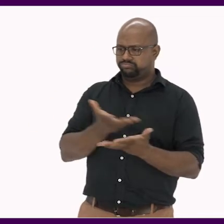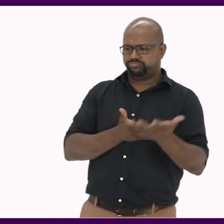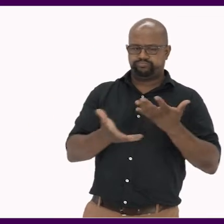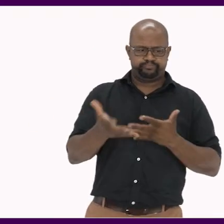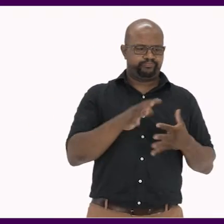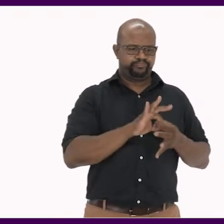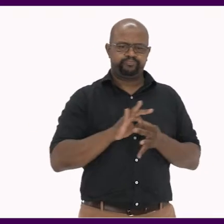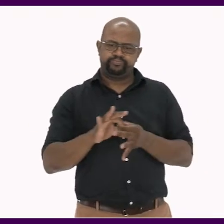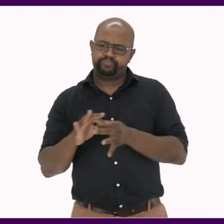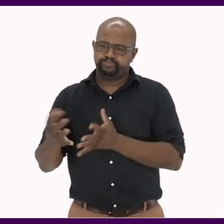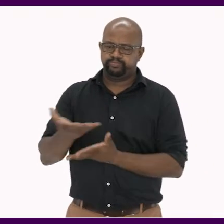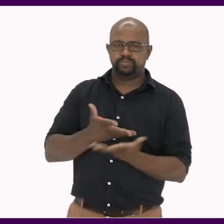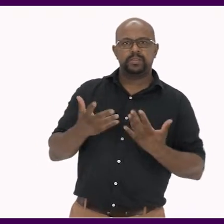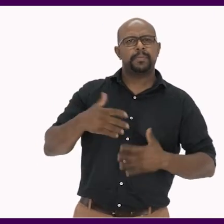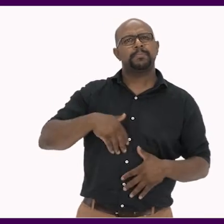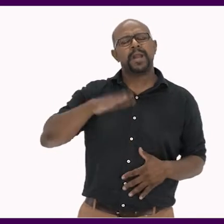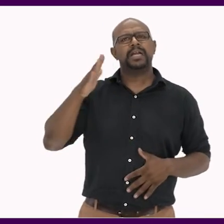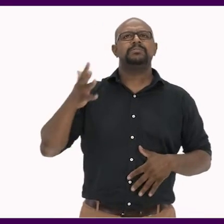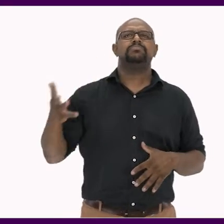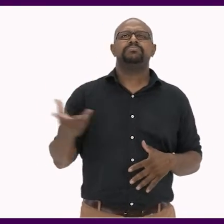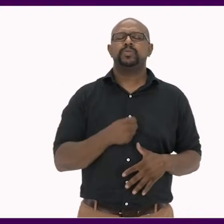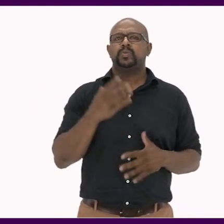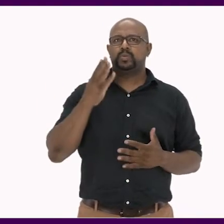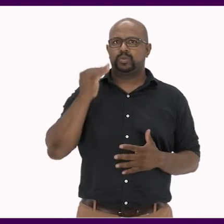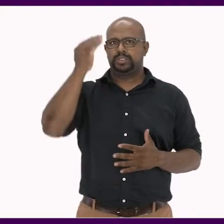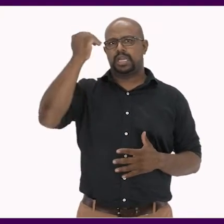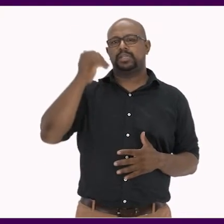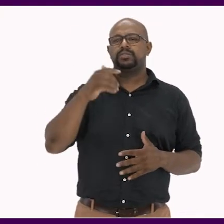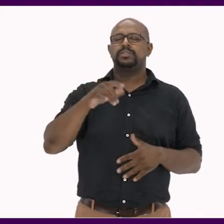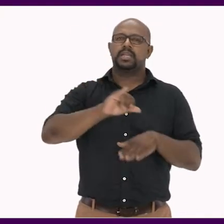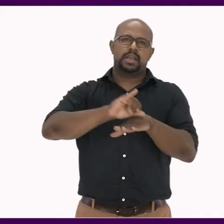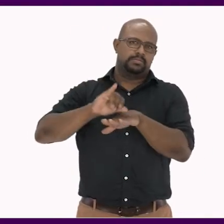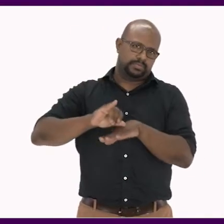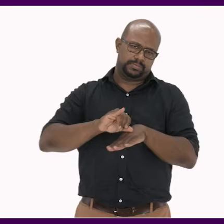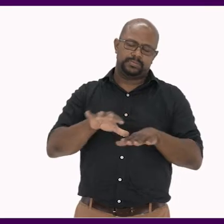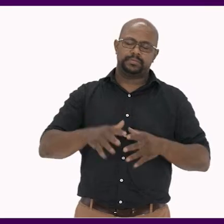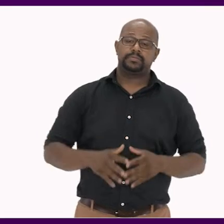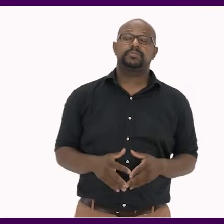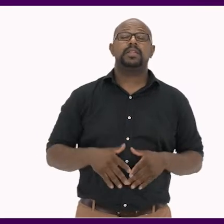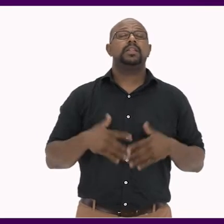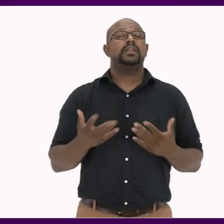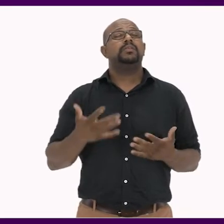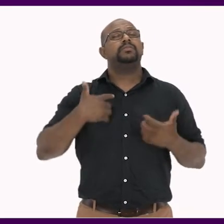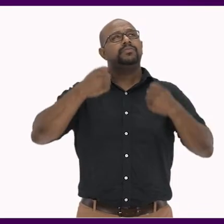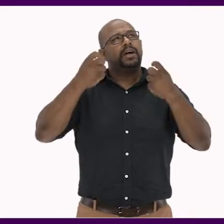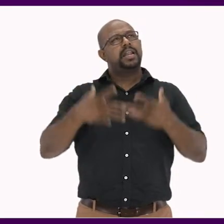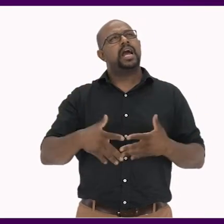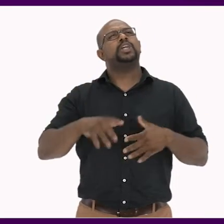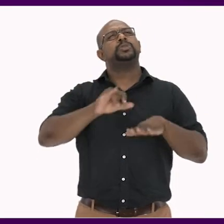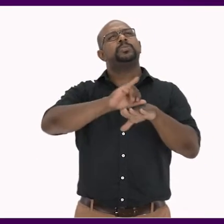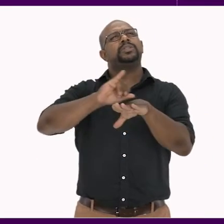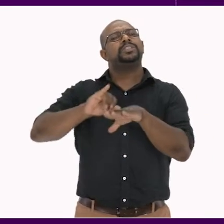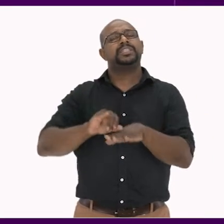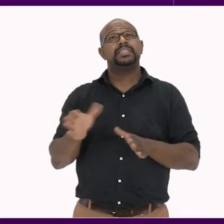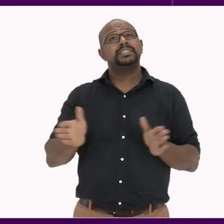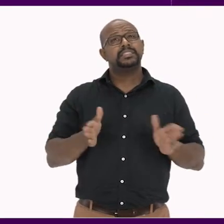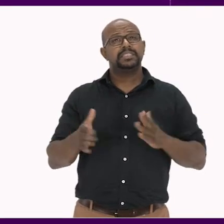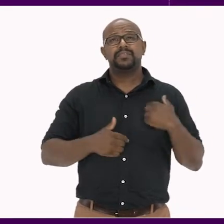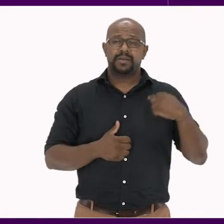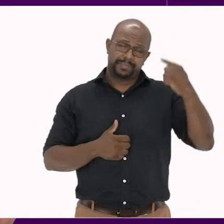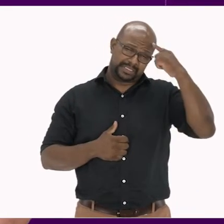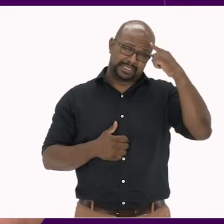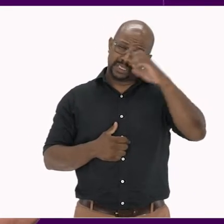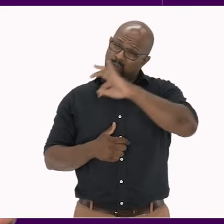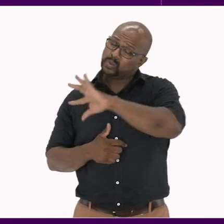interação entre esses vetores, maior o sucesso da mostra. Não? Então, falar em exposição acessível é pensar